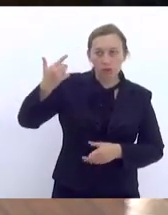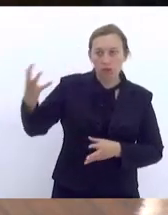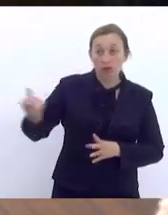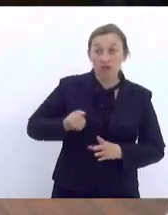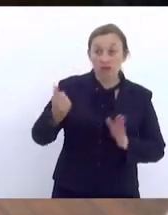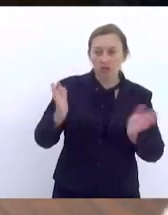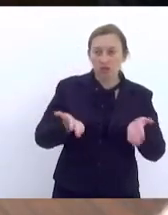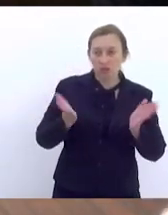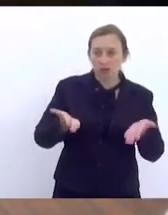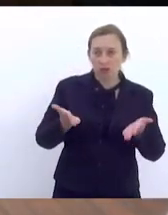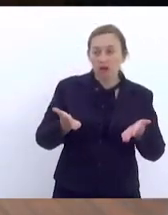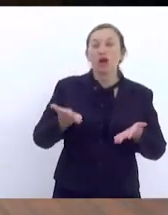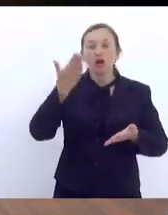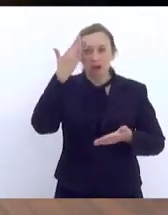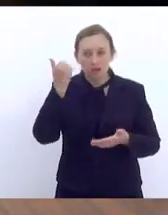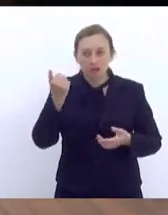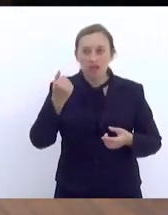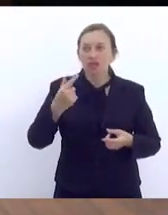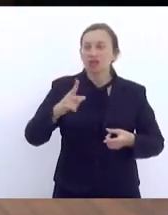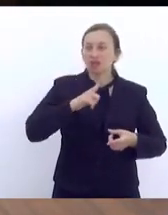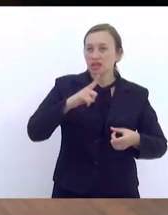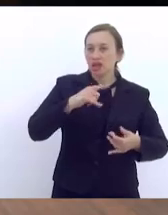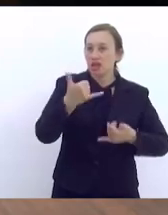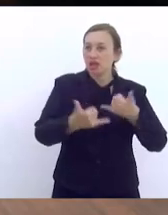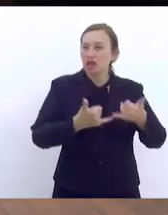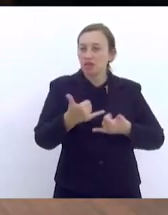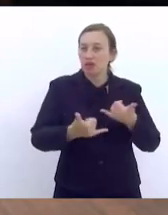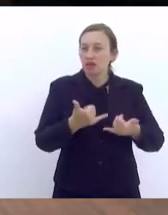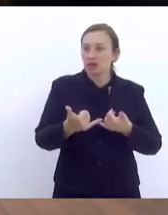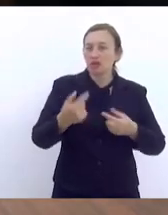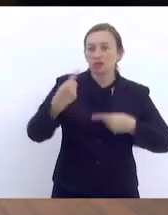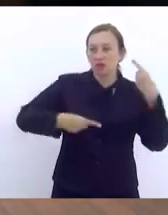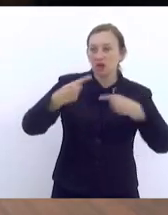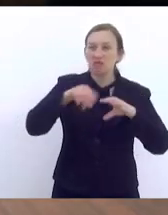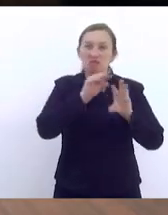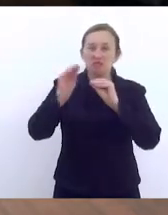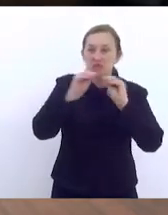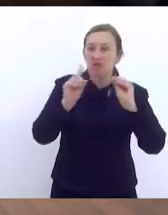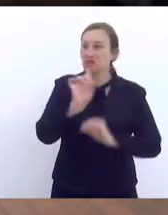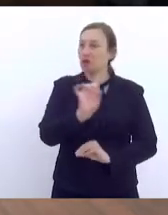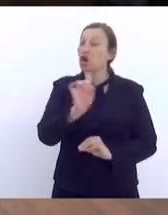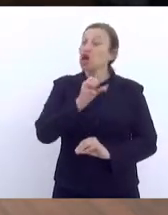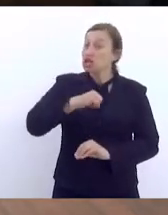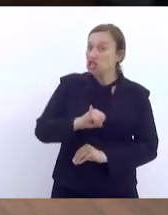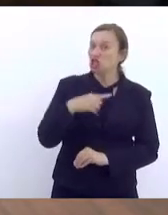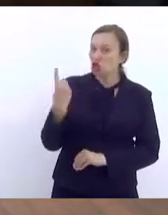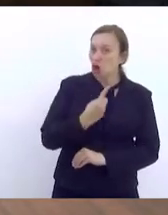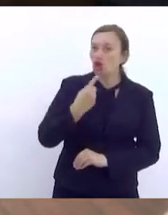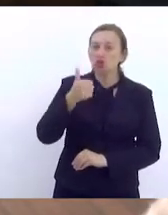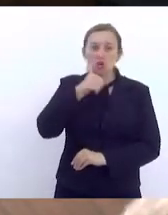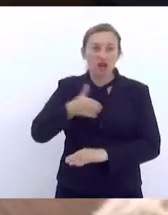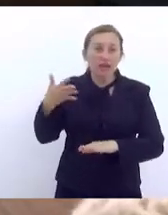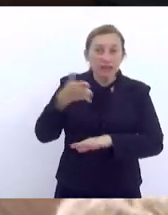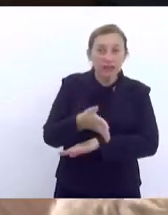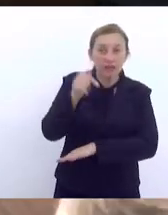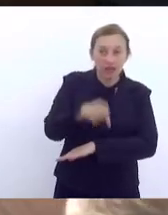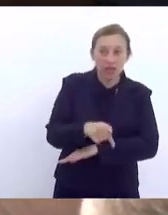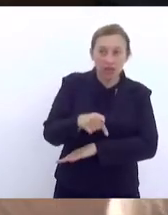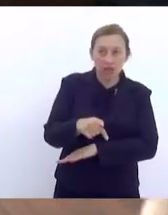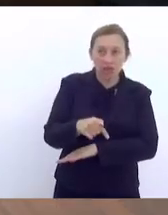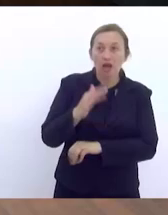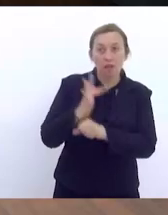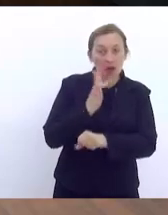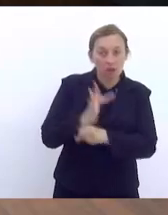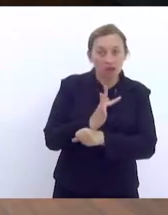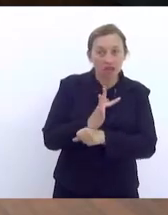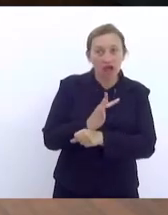eu sei que na política tem um jogo da política eu não tô aqui para vitimizar nem me fazer mimimi se nós mulheres entramos aqui é para aguentar o